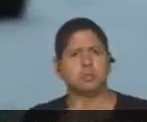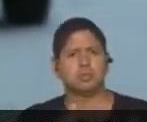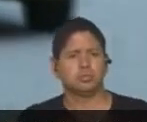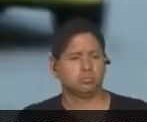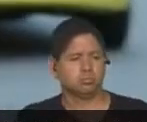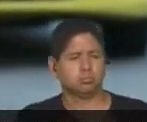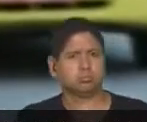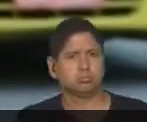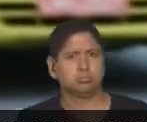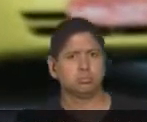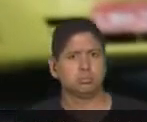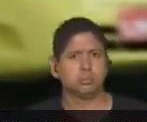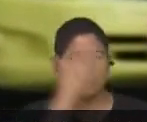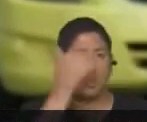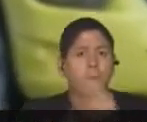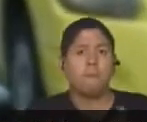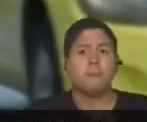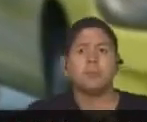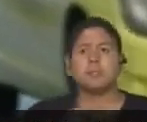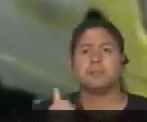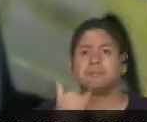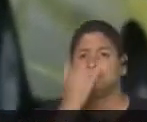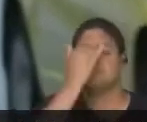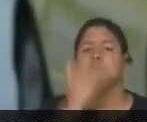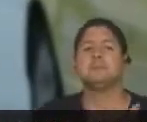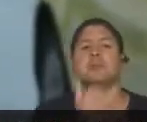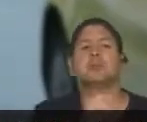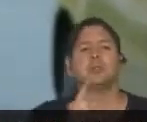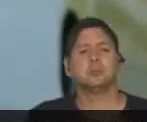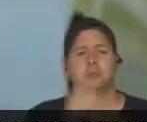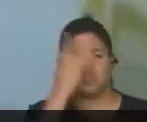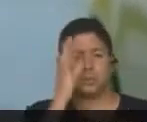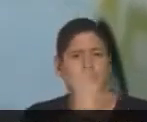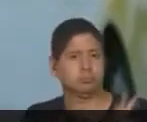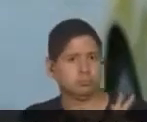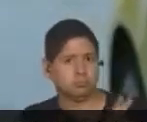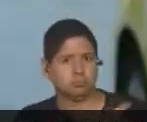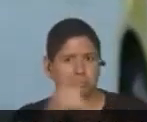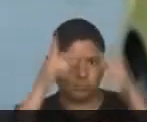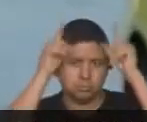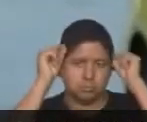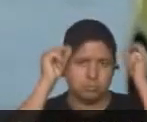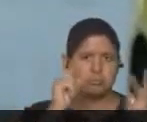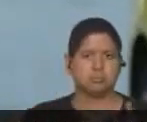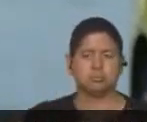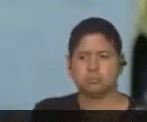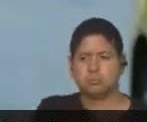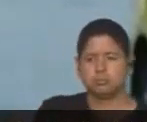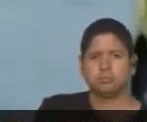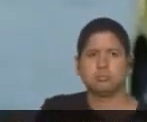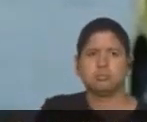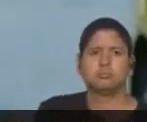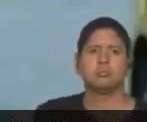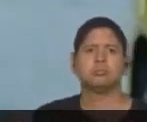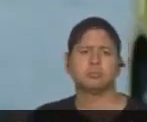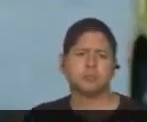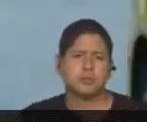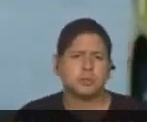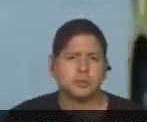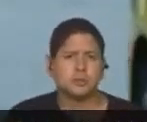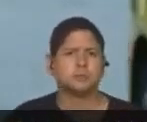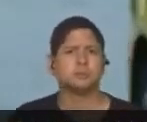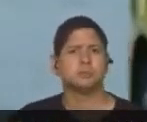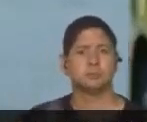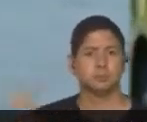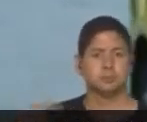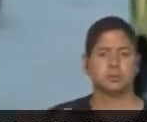carteira assinada, as profissões que mais relataram acidentes foram técnico de enfermagem, alimentador de linha de produção, faxineiro, motorista